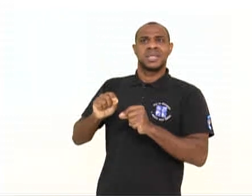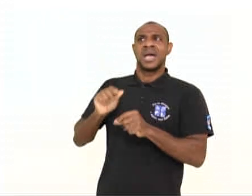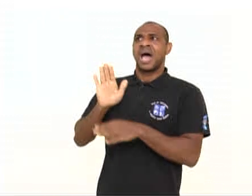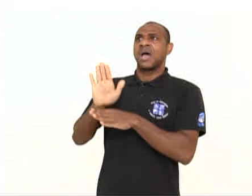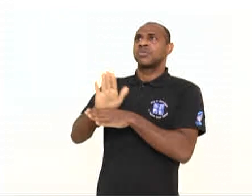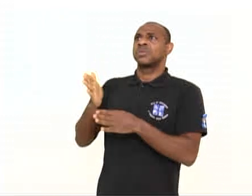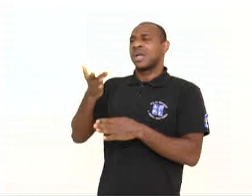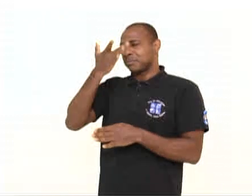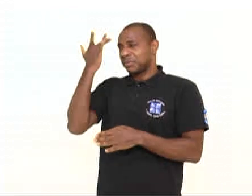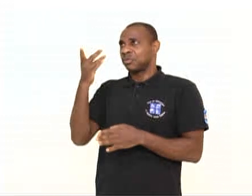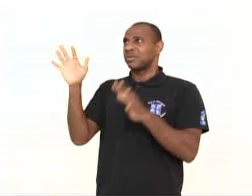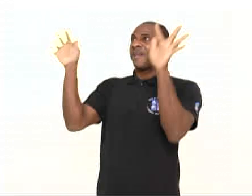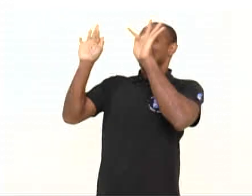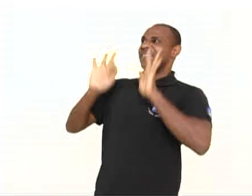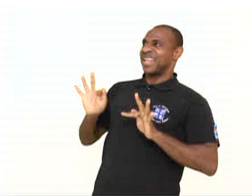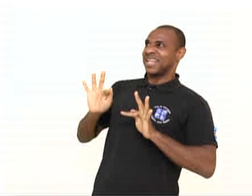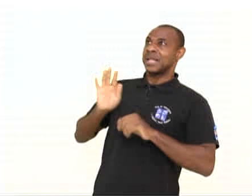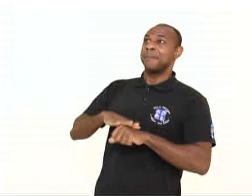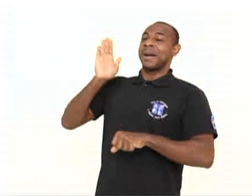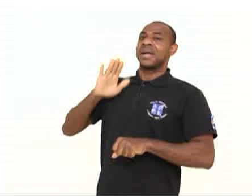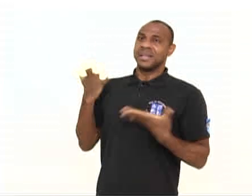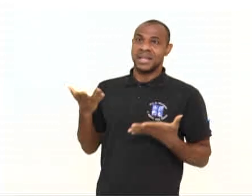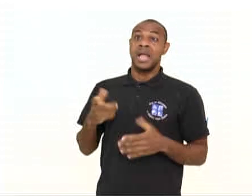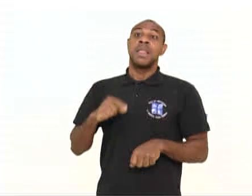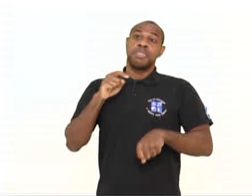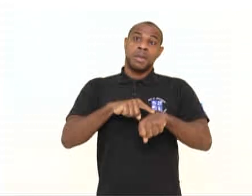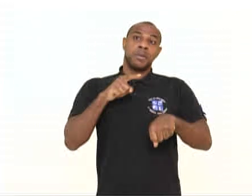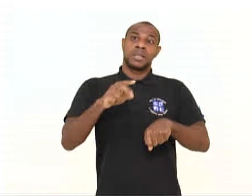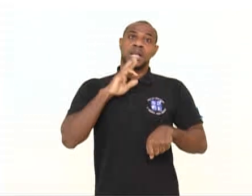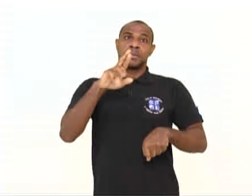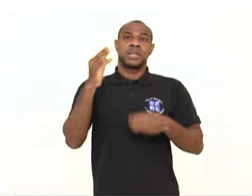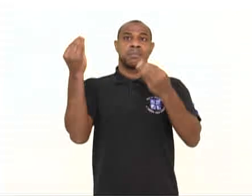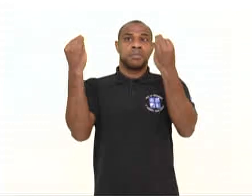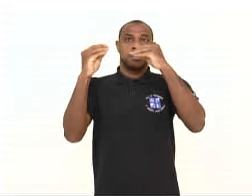felizes. Vou dar um tempinho para vocês responderem e a gente já retorna.